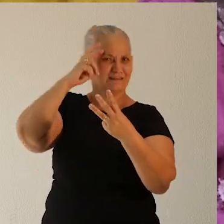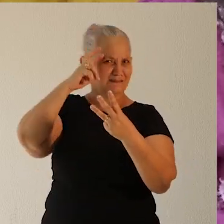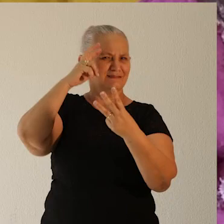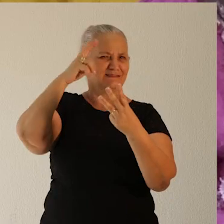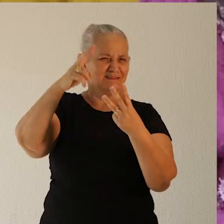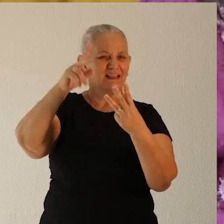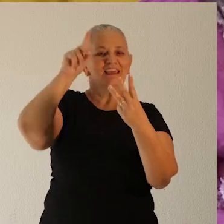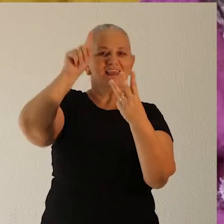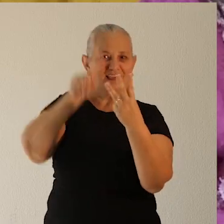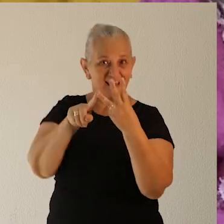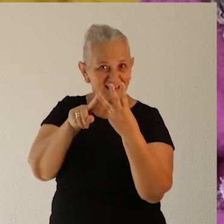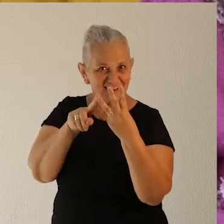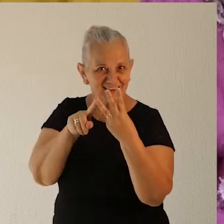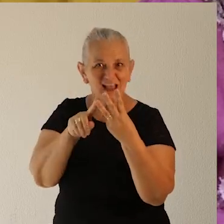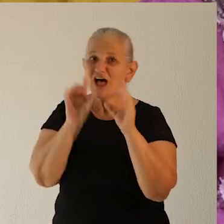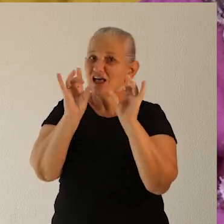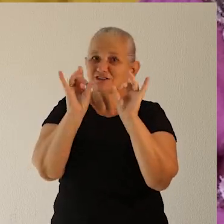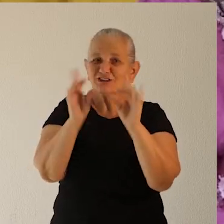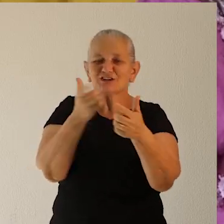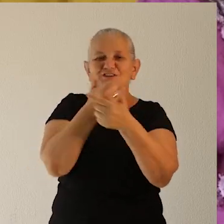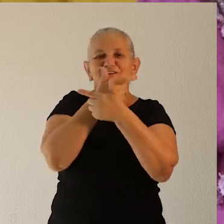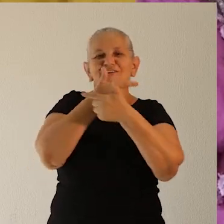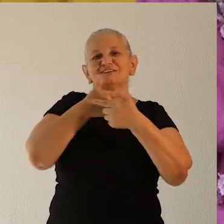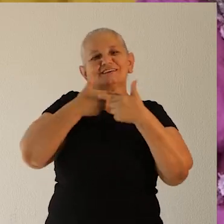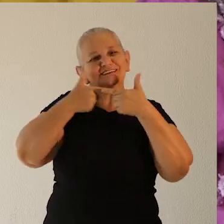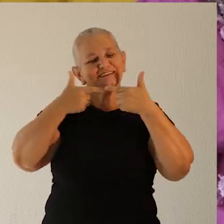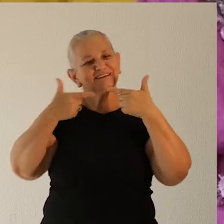apenas sorria.